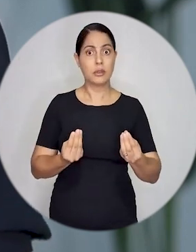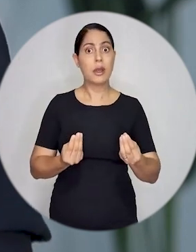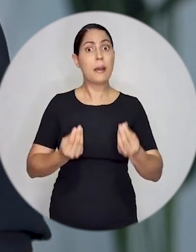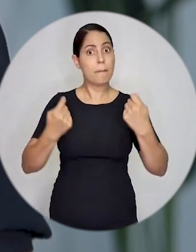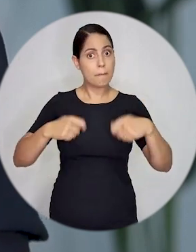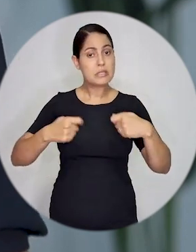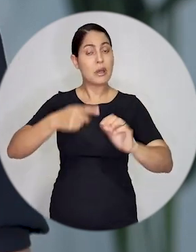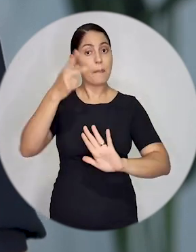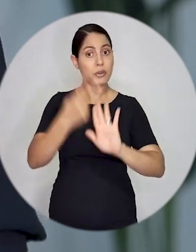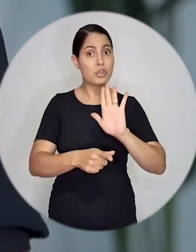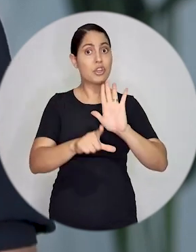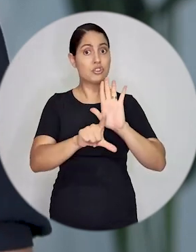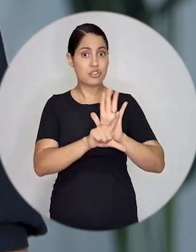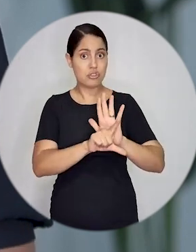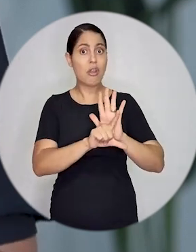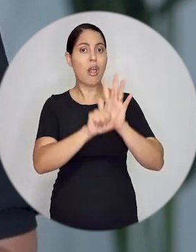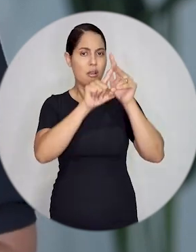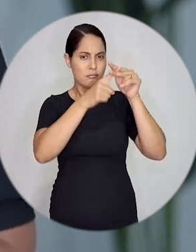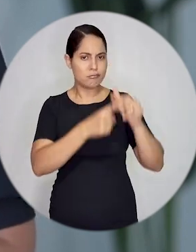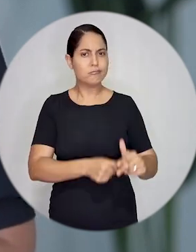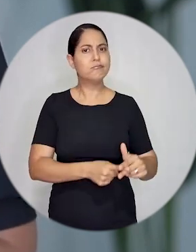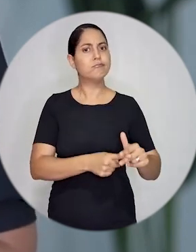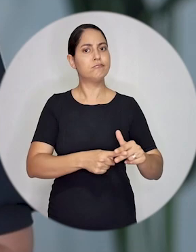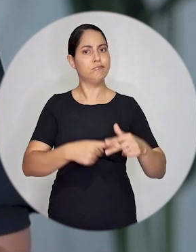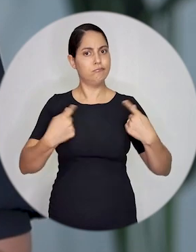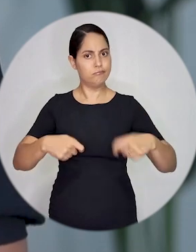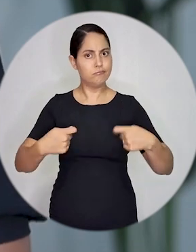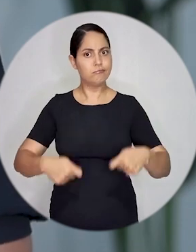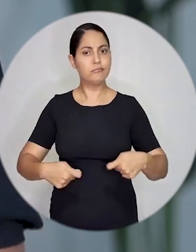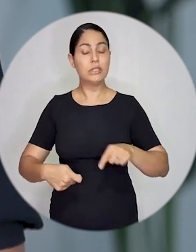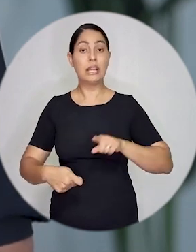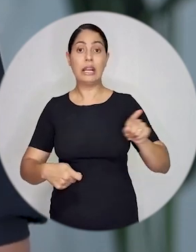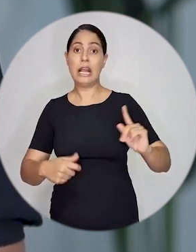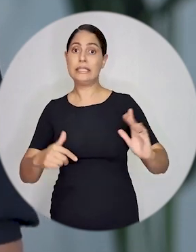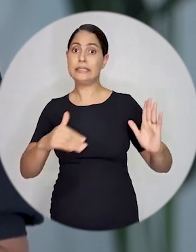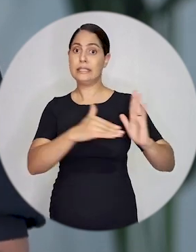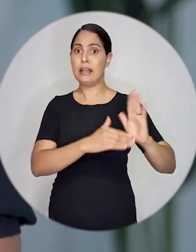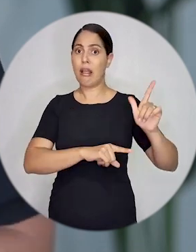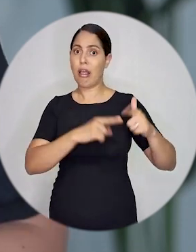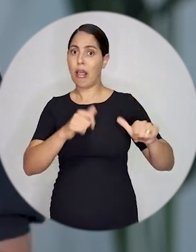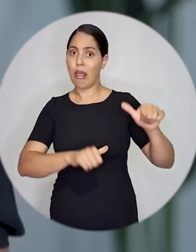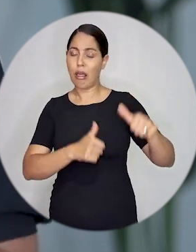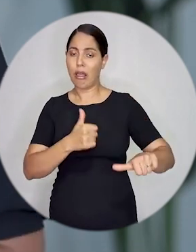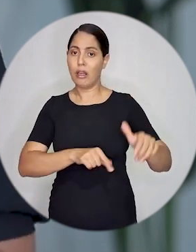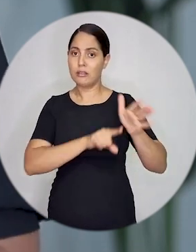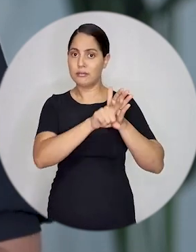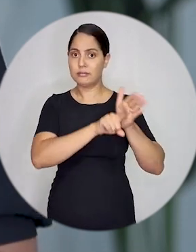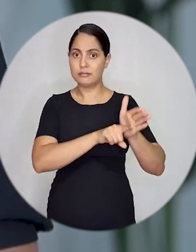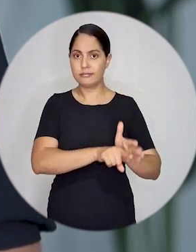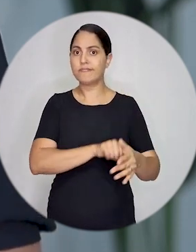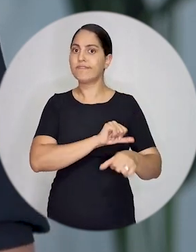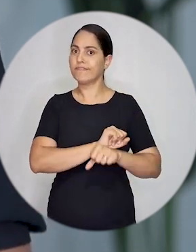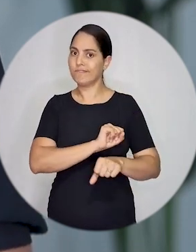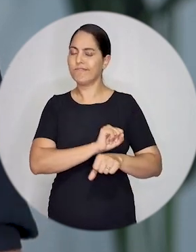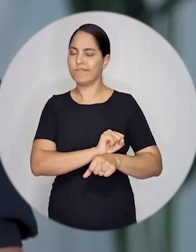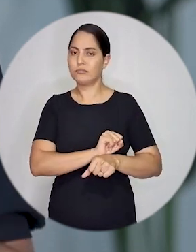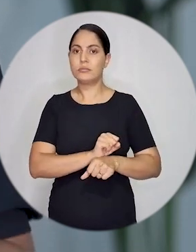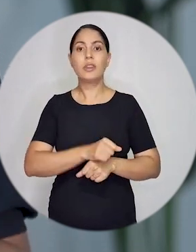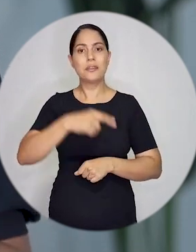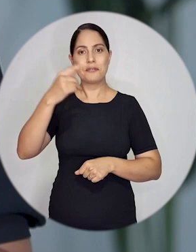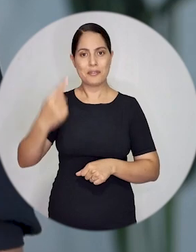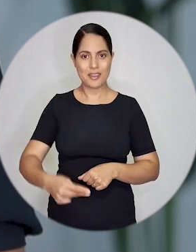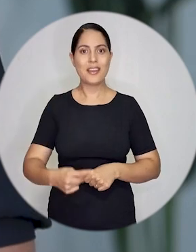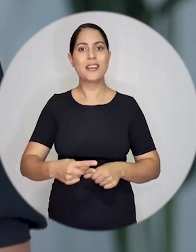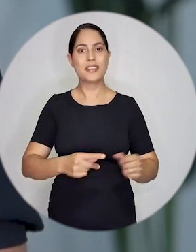de aprimorar o projeto, que já foi aprovado pela Câmara, e aguarda análise pelo Senado Federal. A partir de hoje, aqui